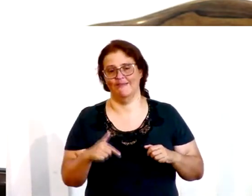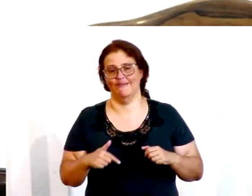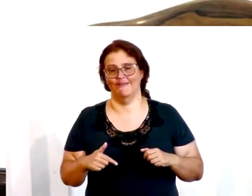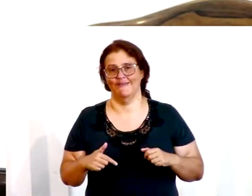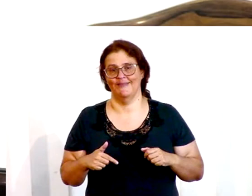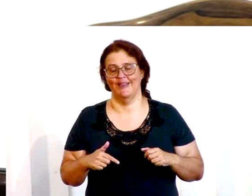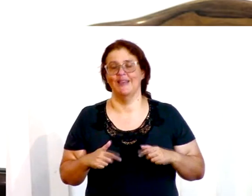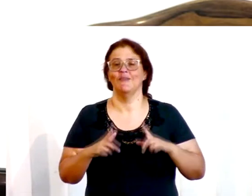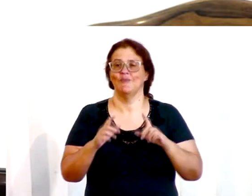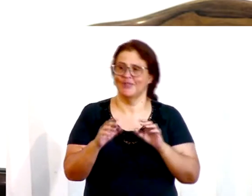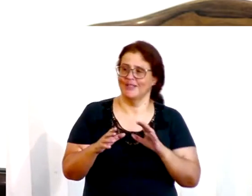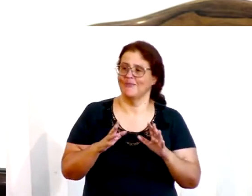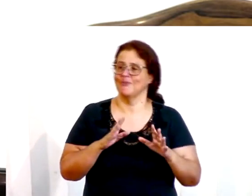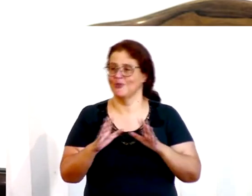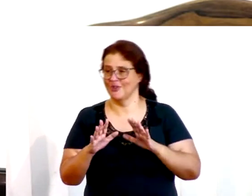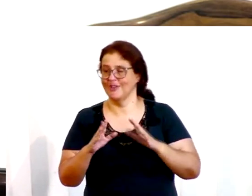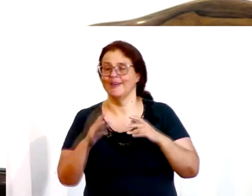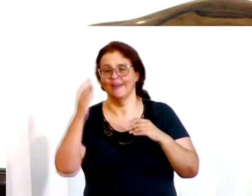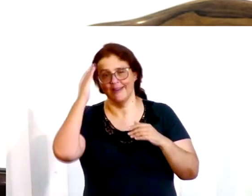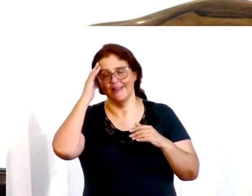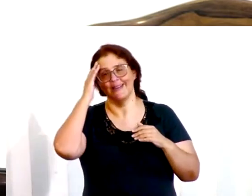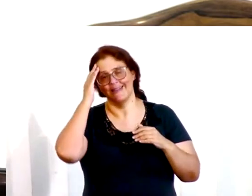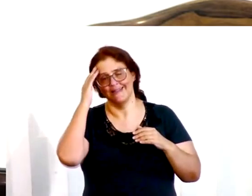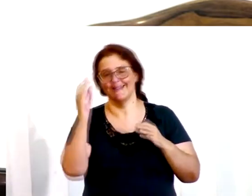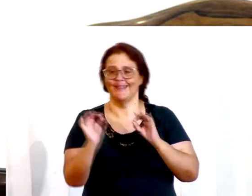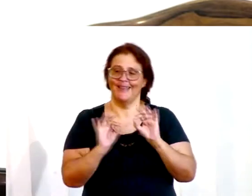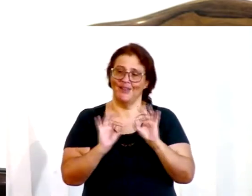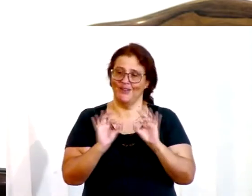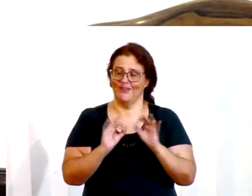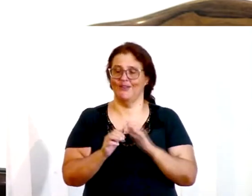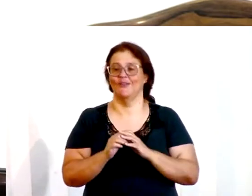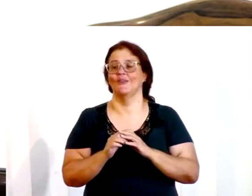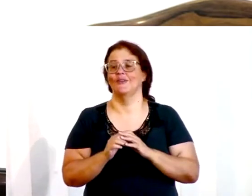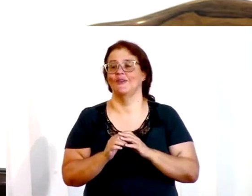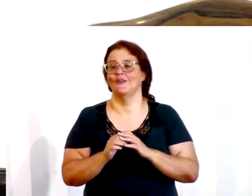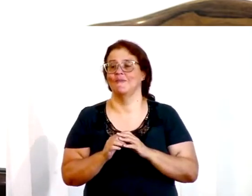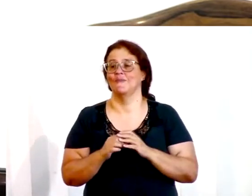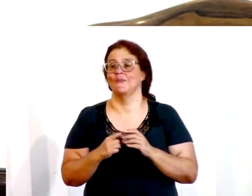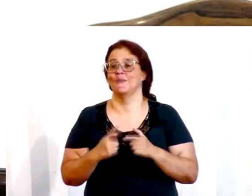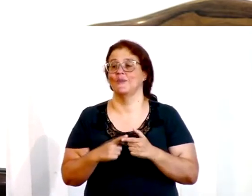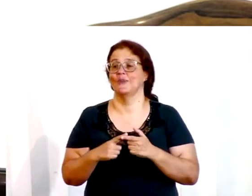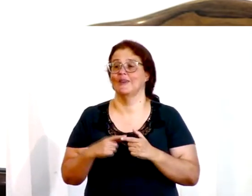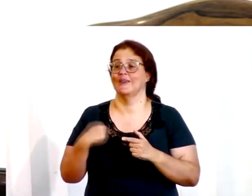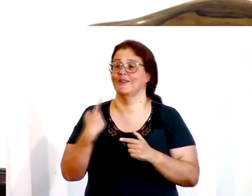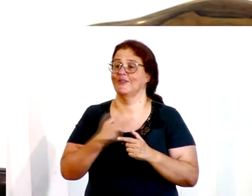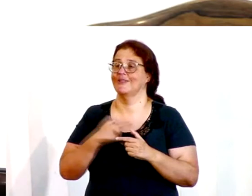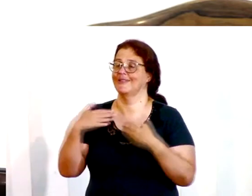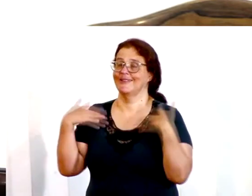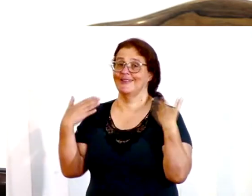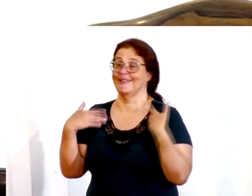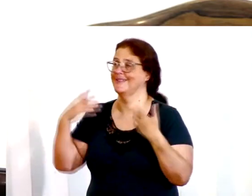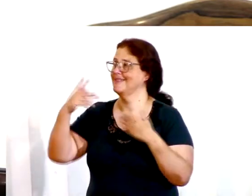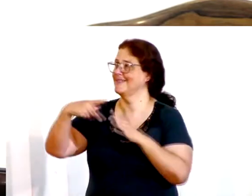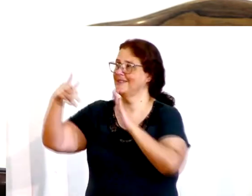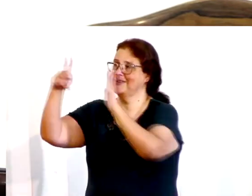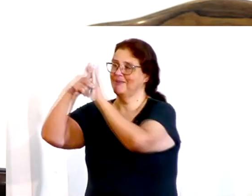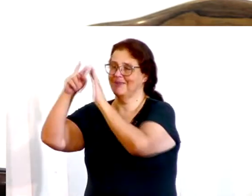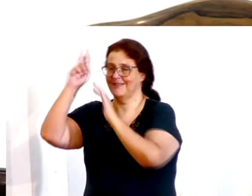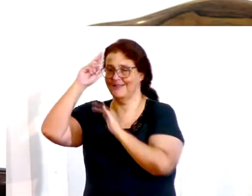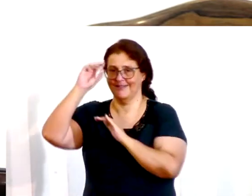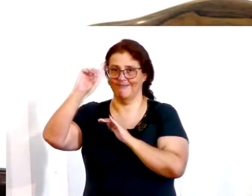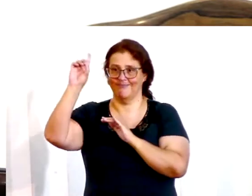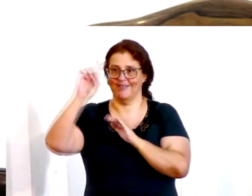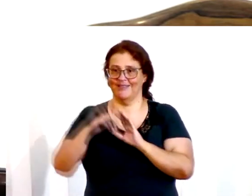mãos daquele que em nenhum momento nos abandona. Nós abandonamos